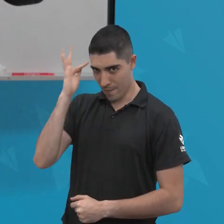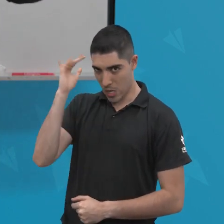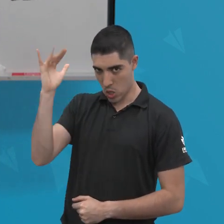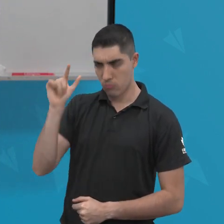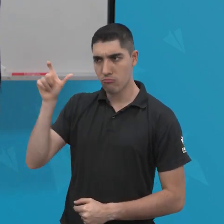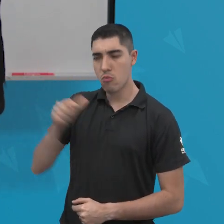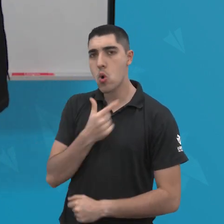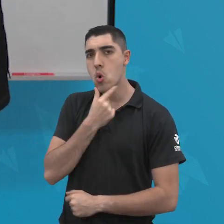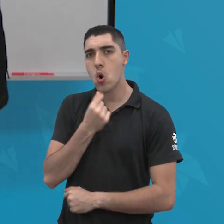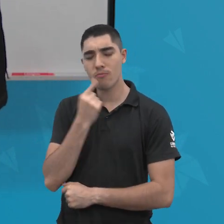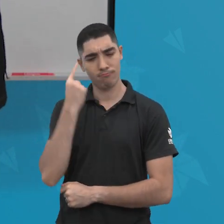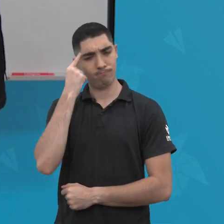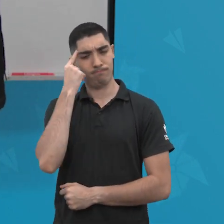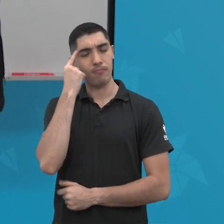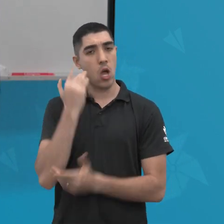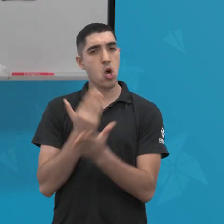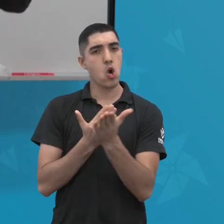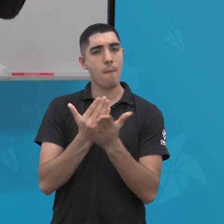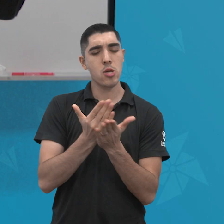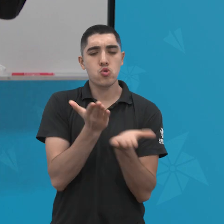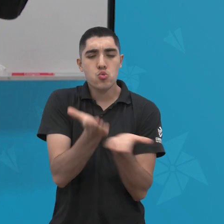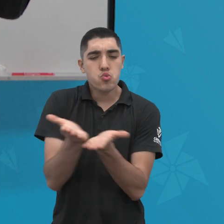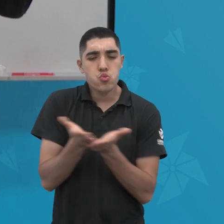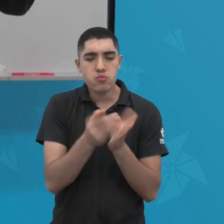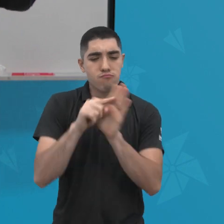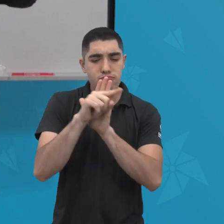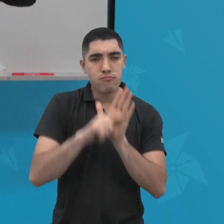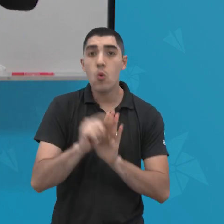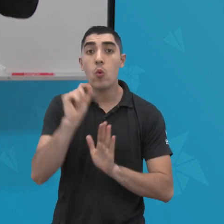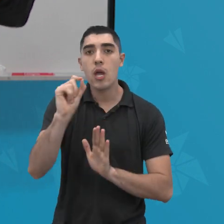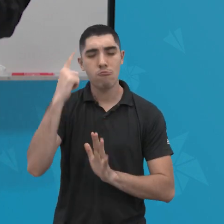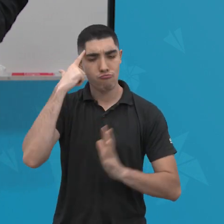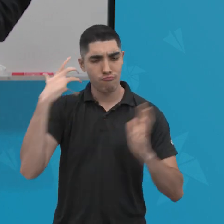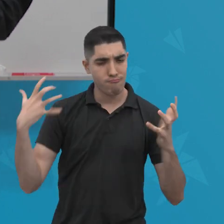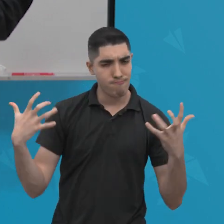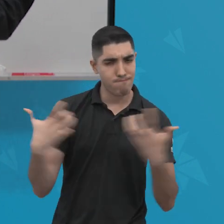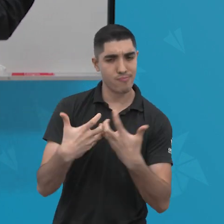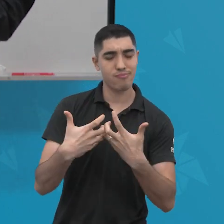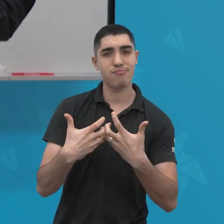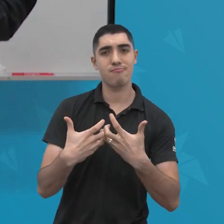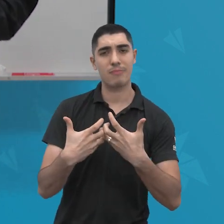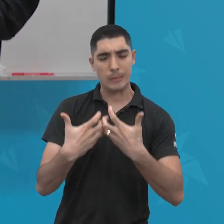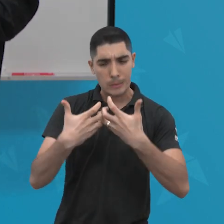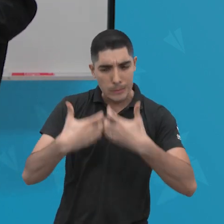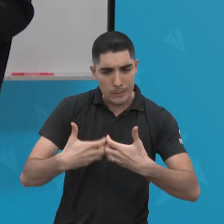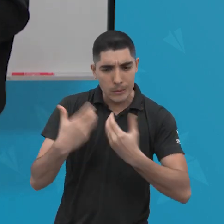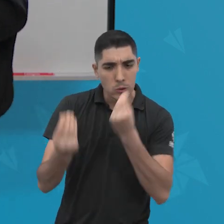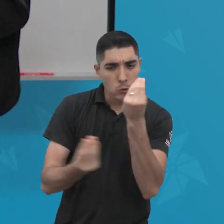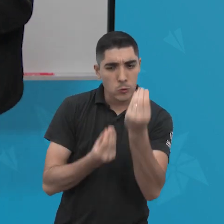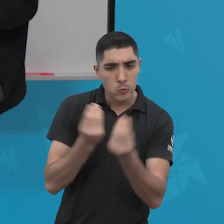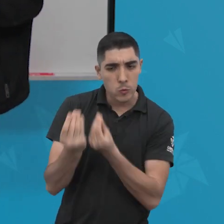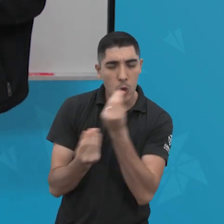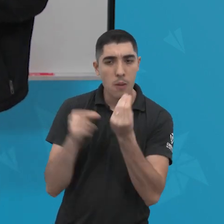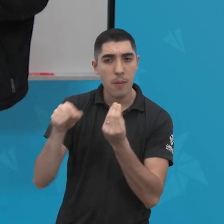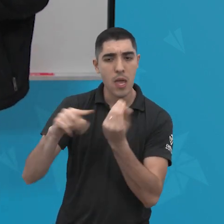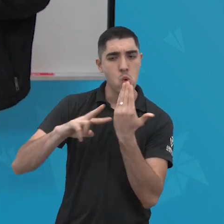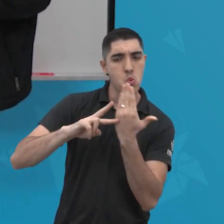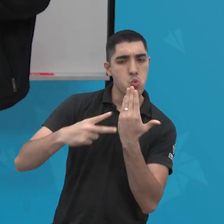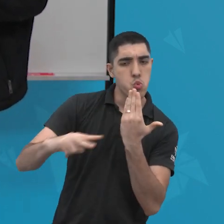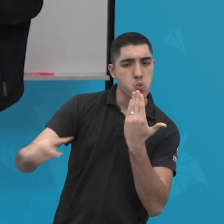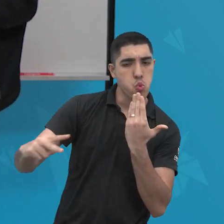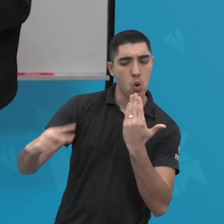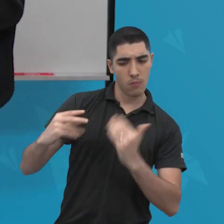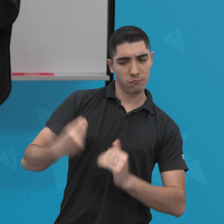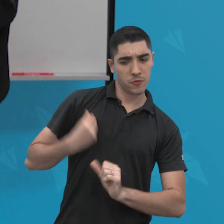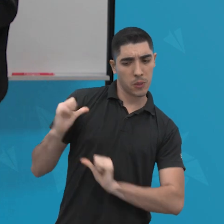colocar a partir de uma expressão que ele chama de paradoxo das consequências. E o